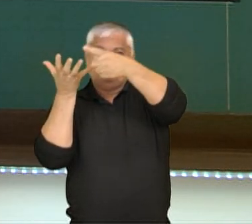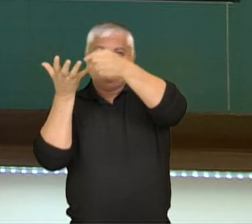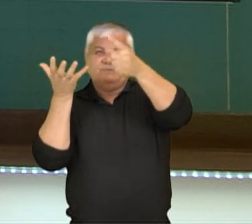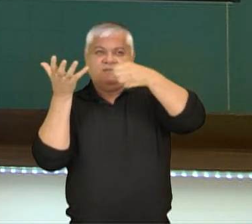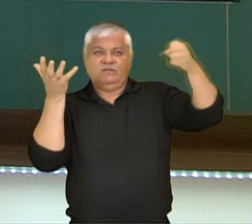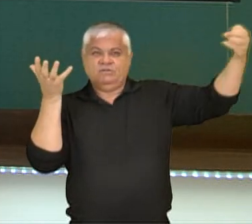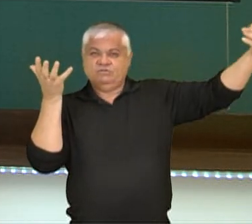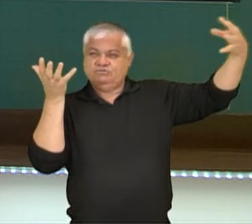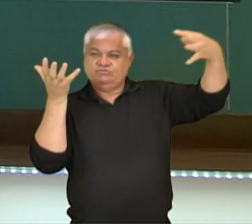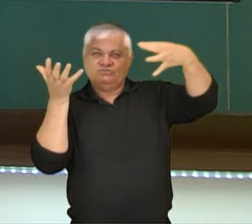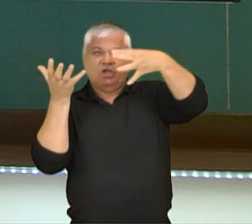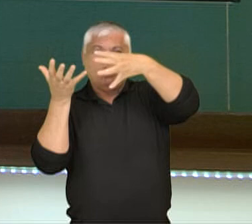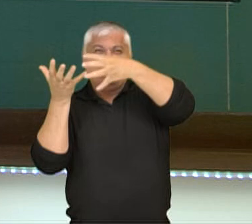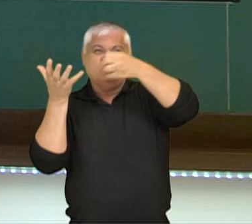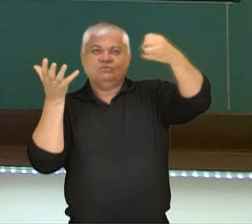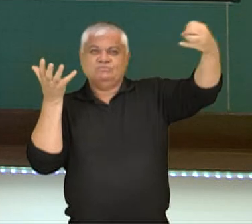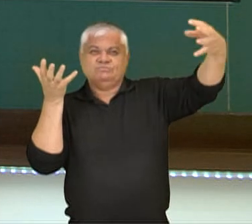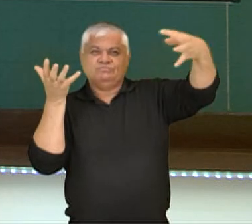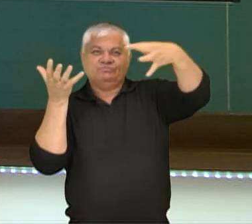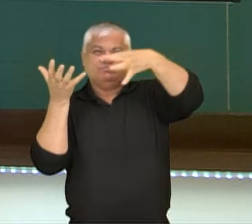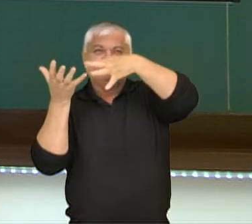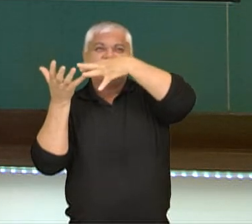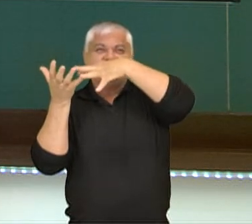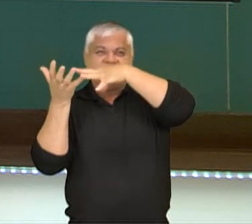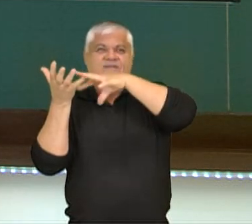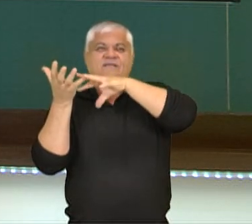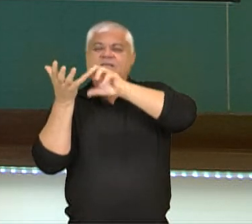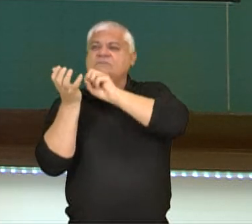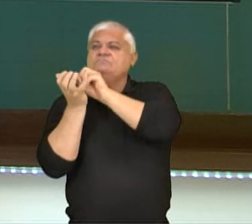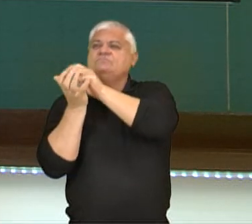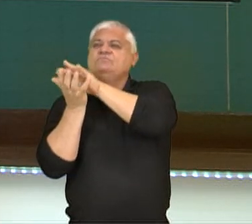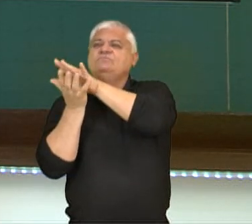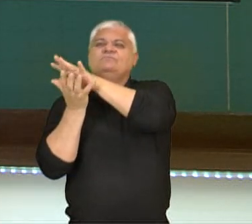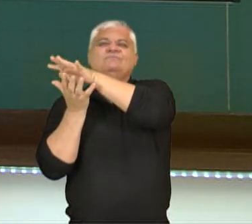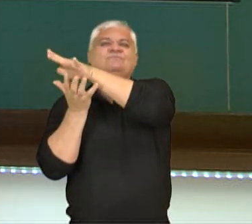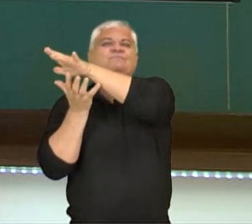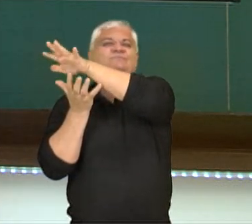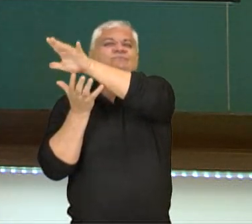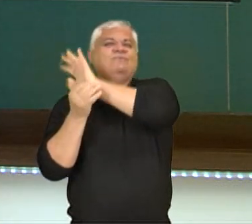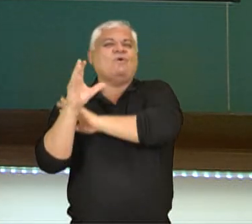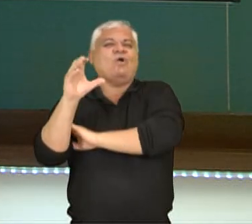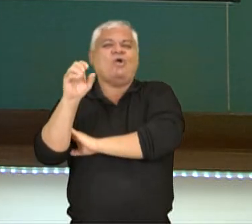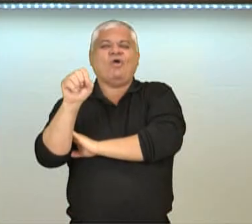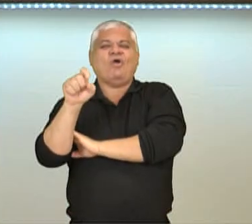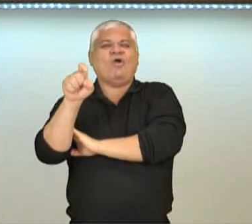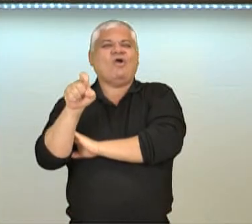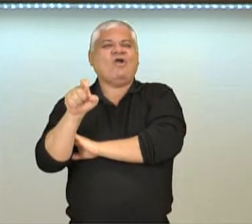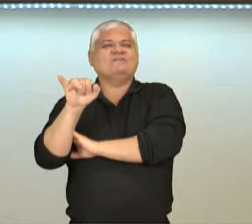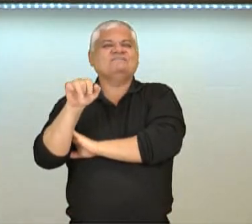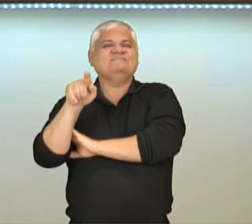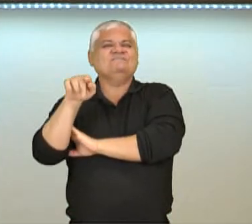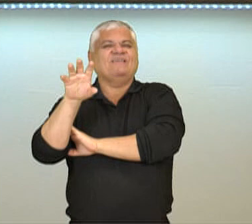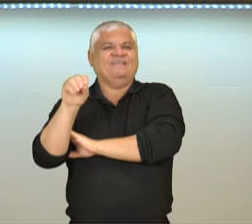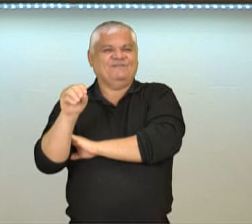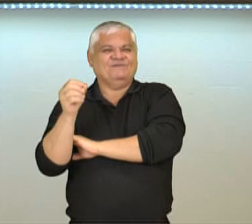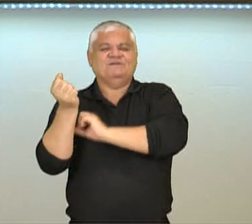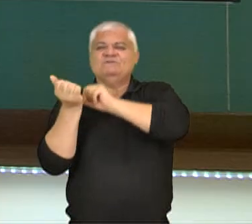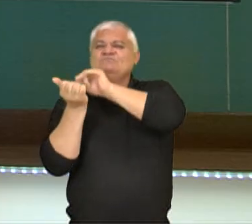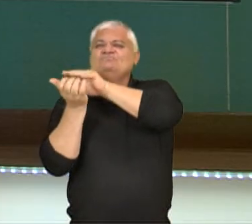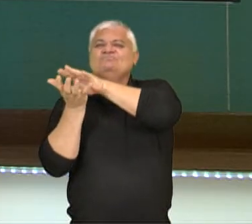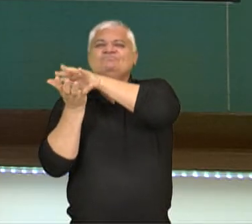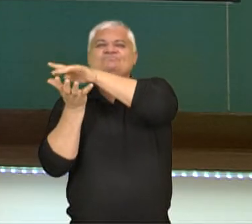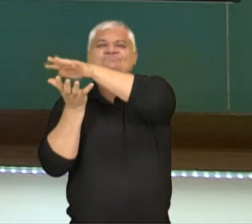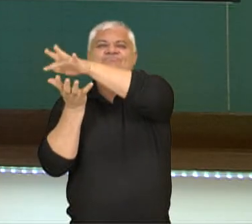folhas da planta, que coisa mais bela, né? A liberação do O2 que ocorre aqui também através das folhas. Lembrando